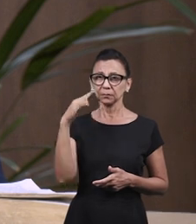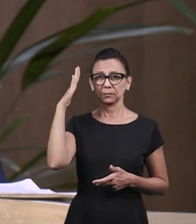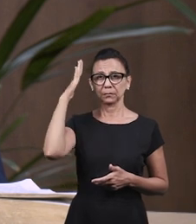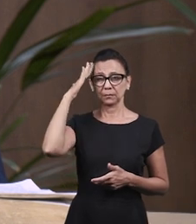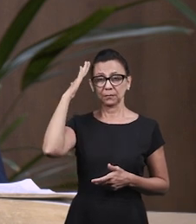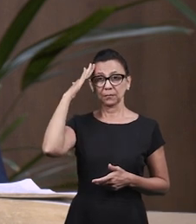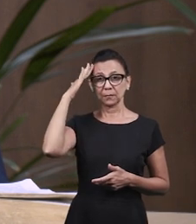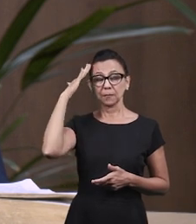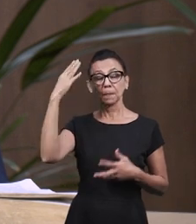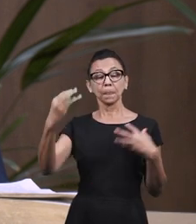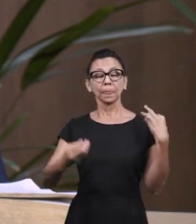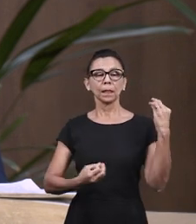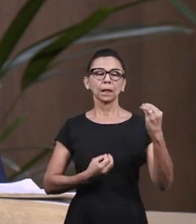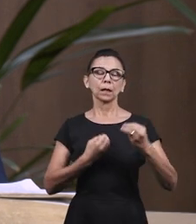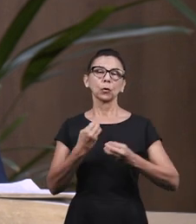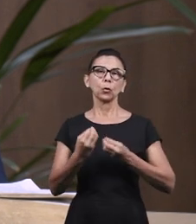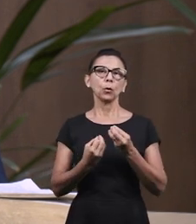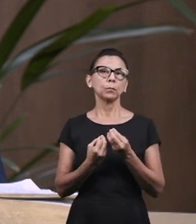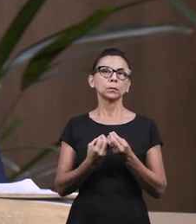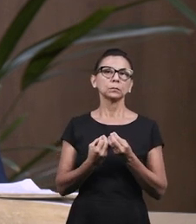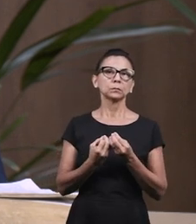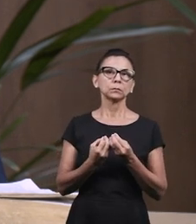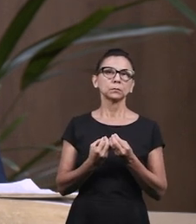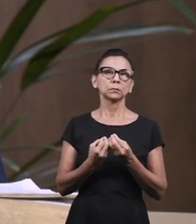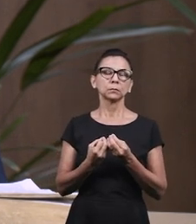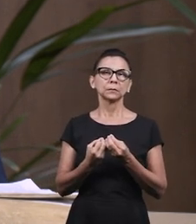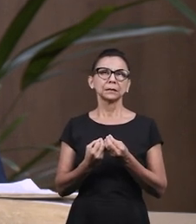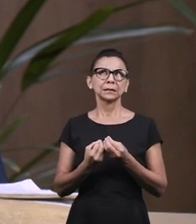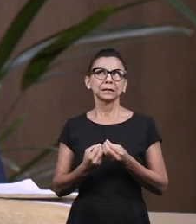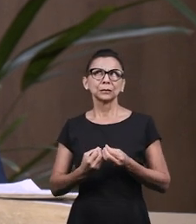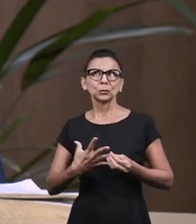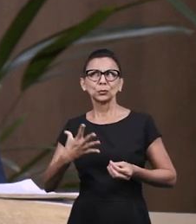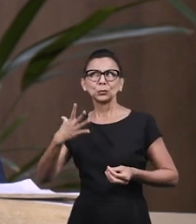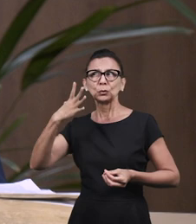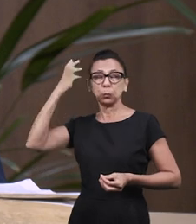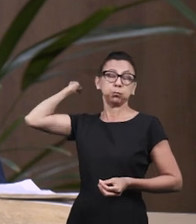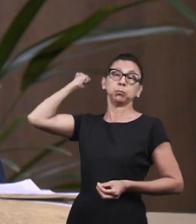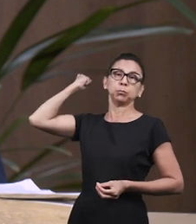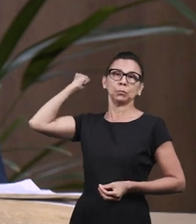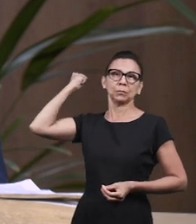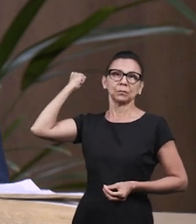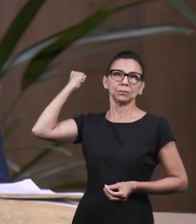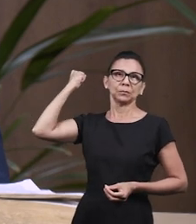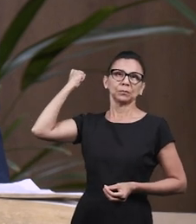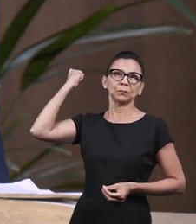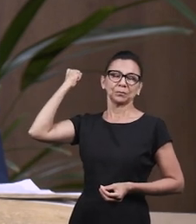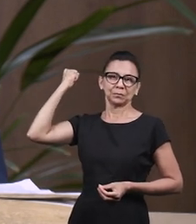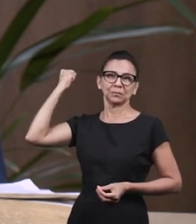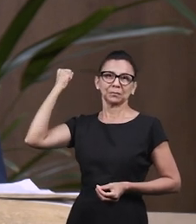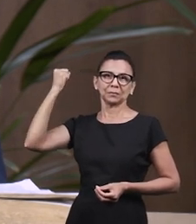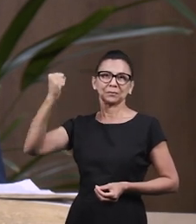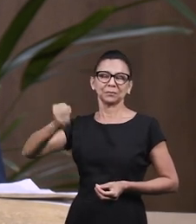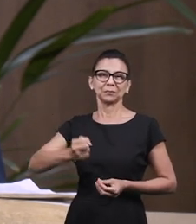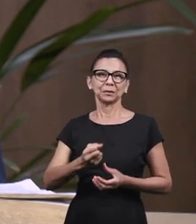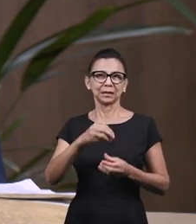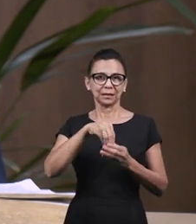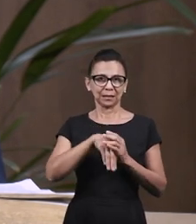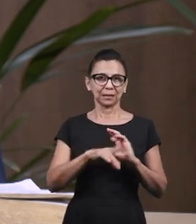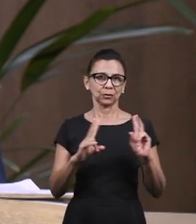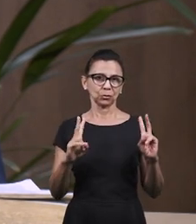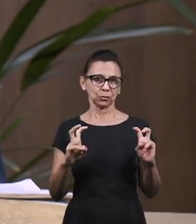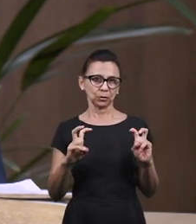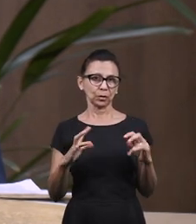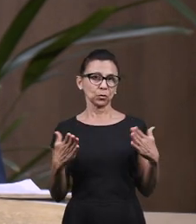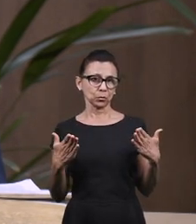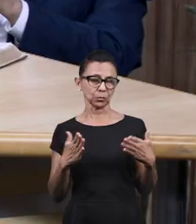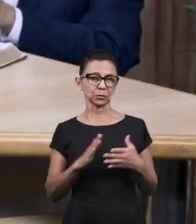acompanhando entenderem como que essa luz tem uma velocidade tão grande, porque vai ser um componente da nossa